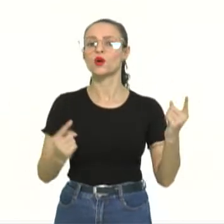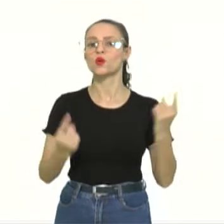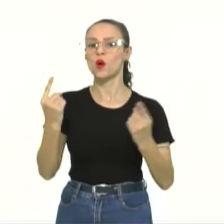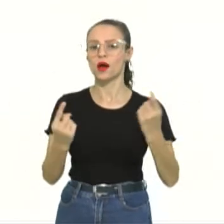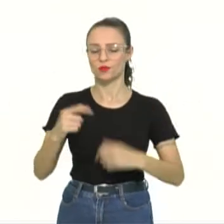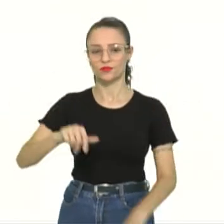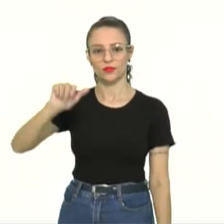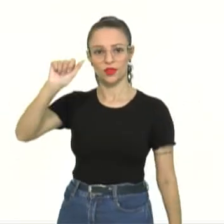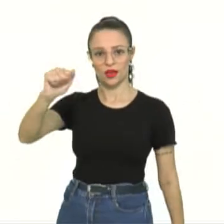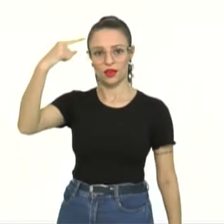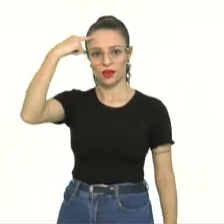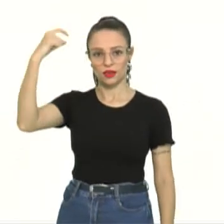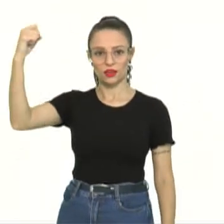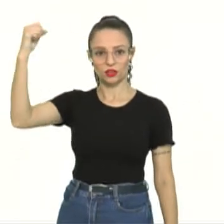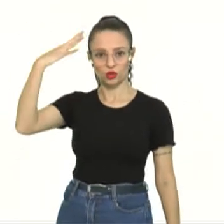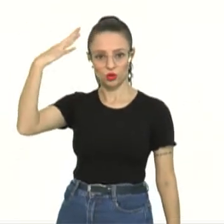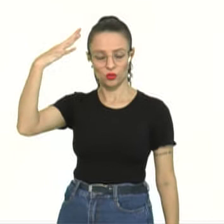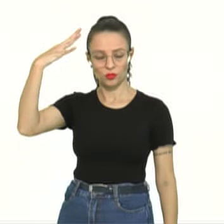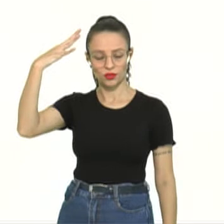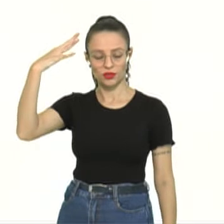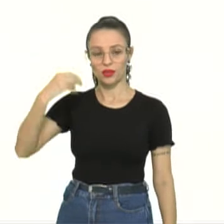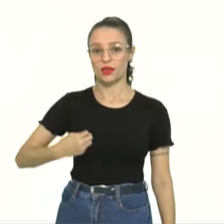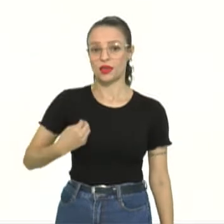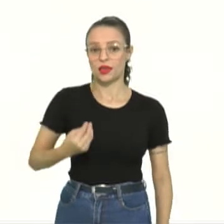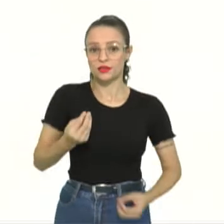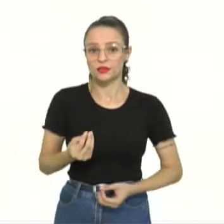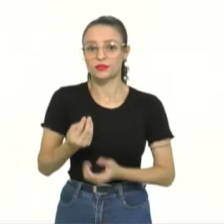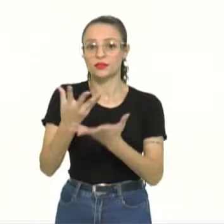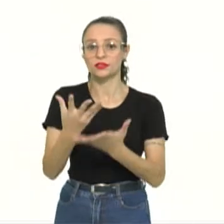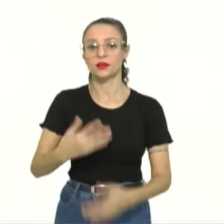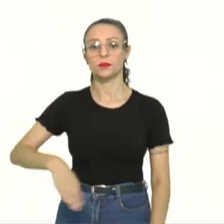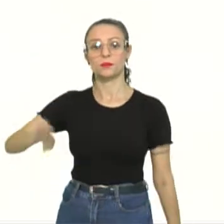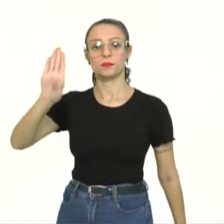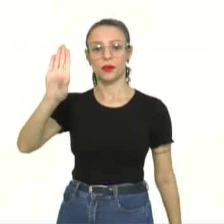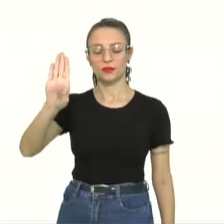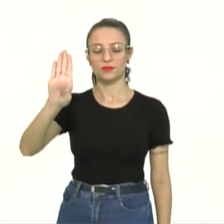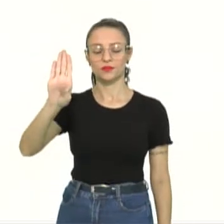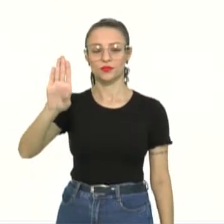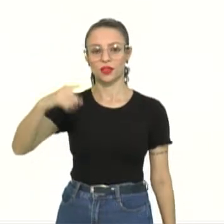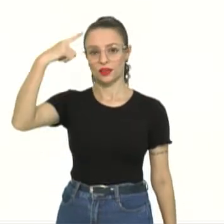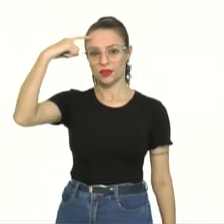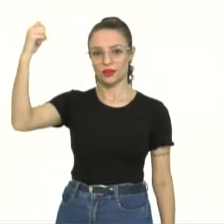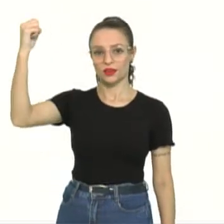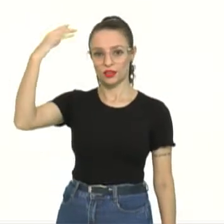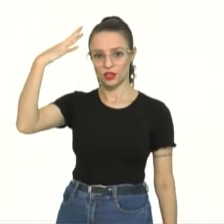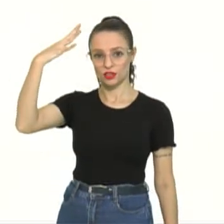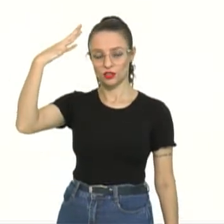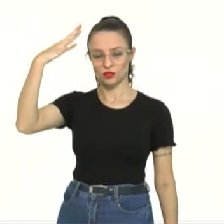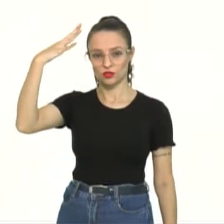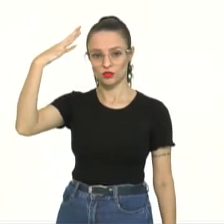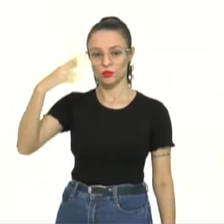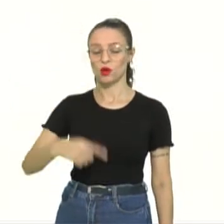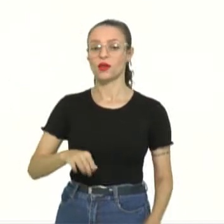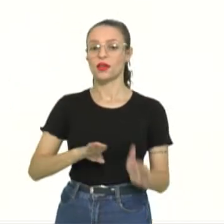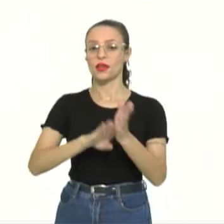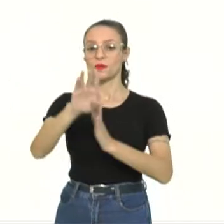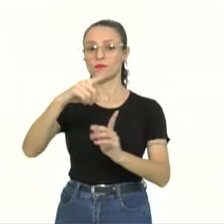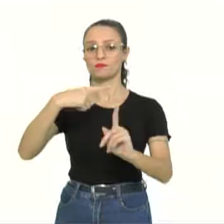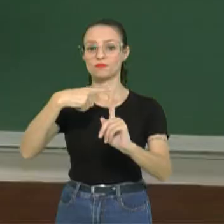alternativa iluminismo e existencialismo alternativa B iluminismo e positivismo